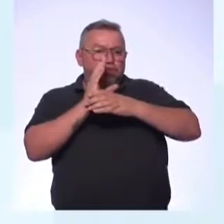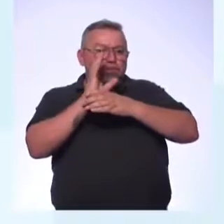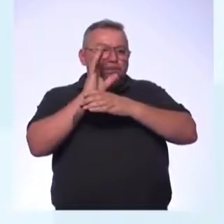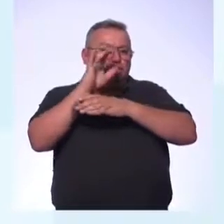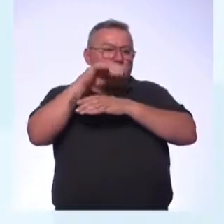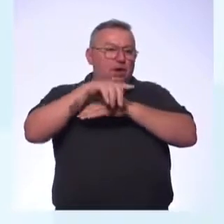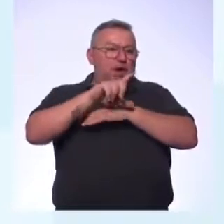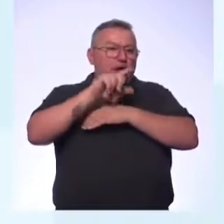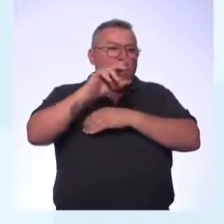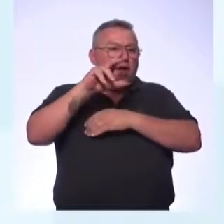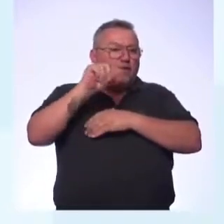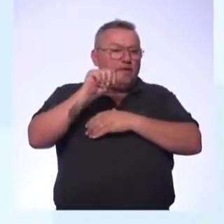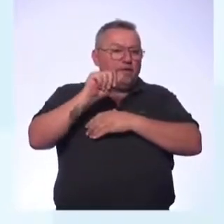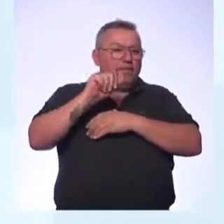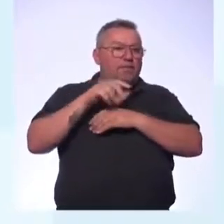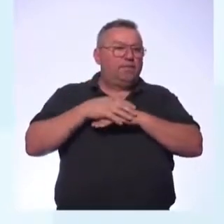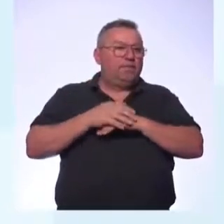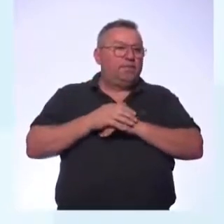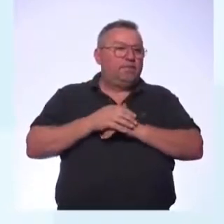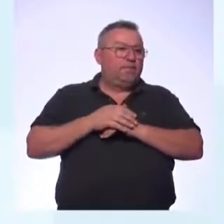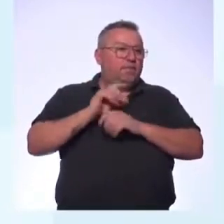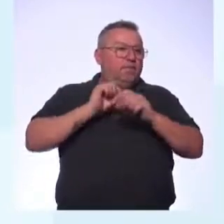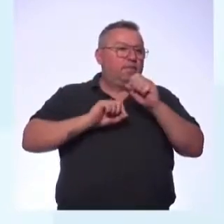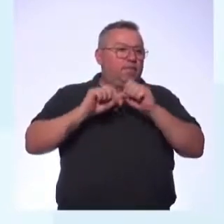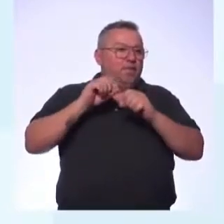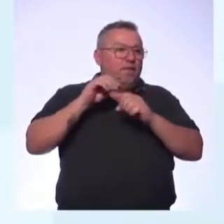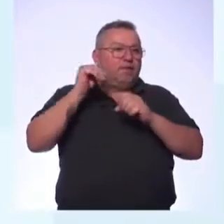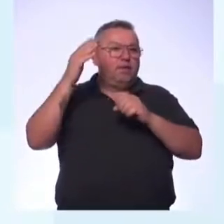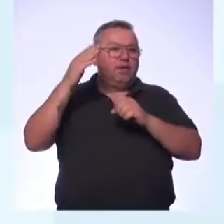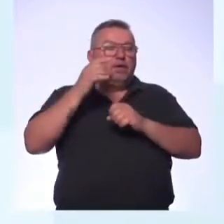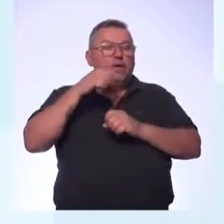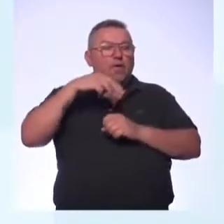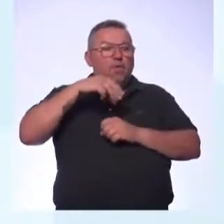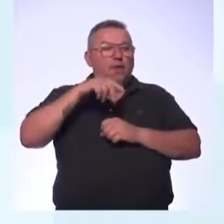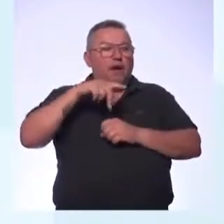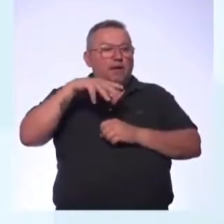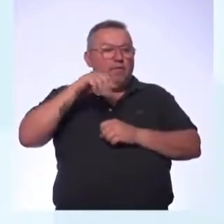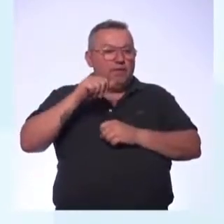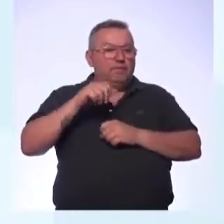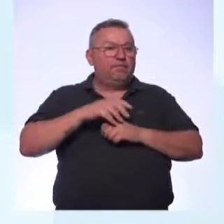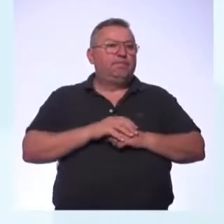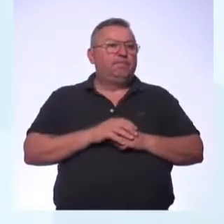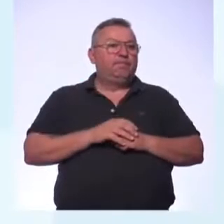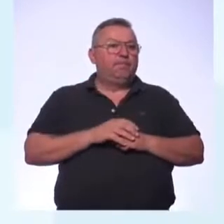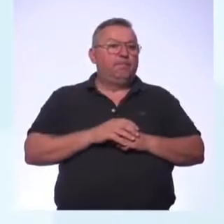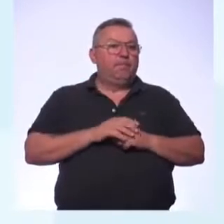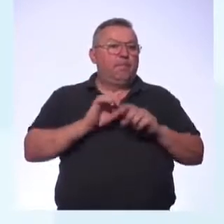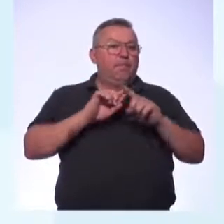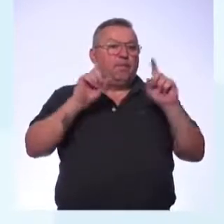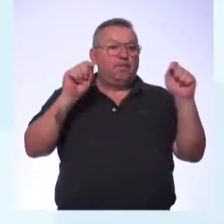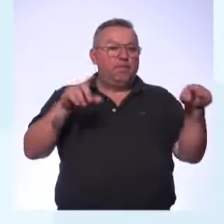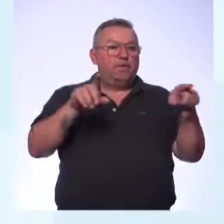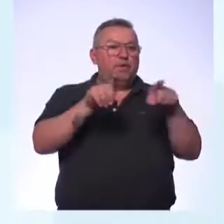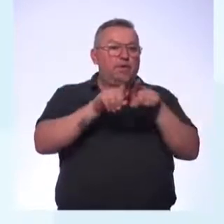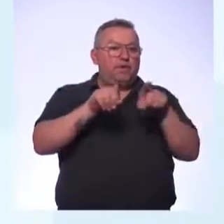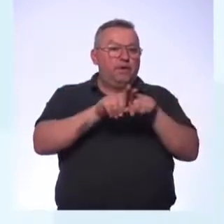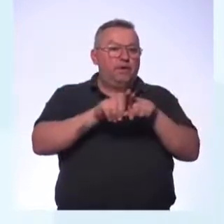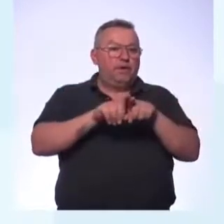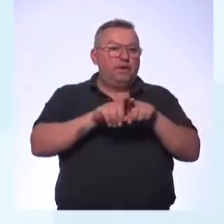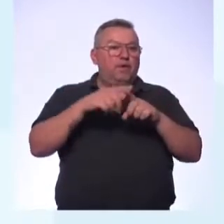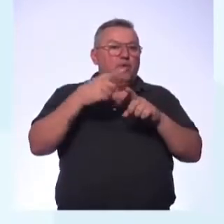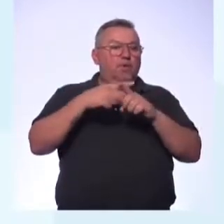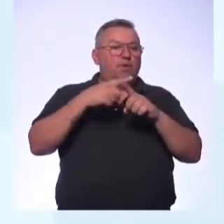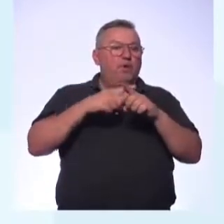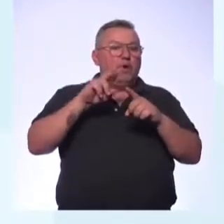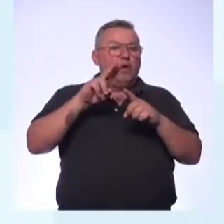lava, que é a formação externa do magma, e ela acaba entrando em erupção. Mas pode ser, porque o